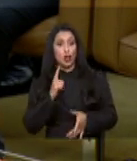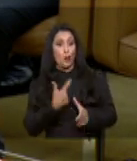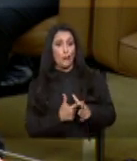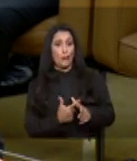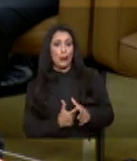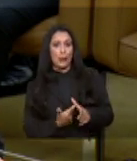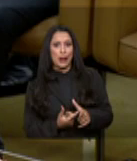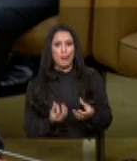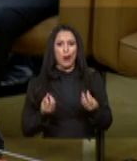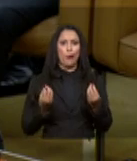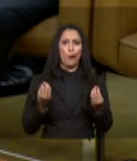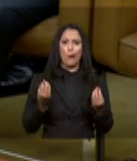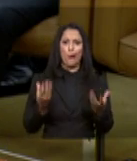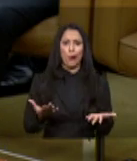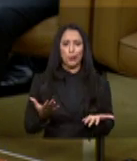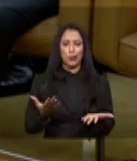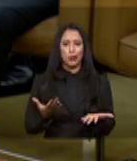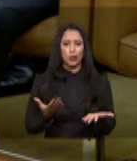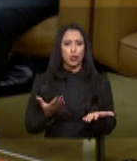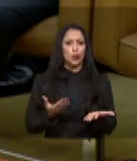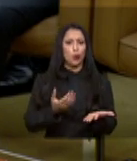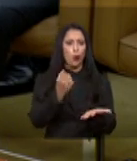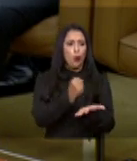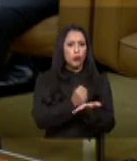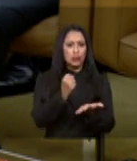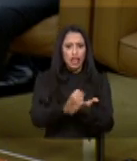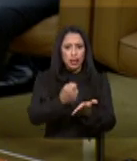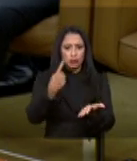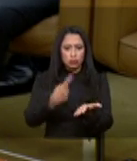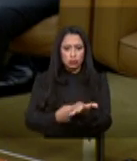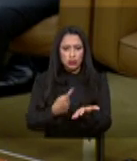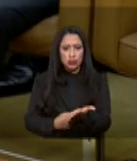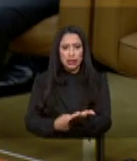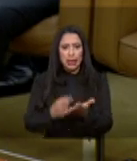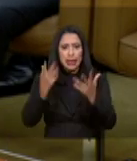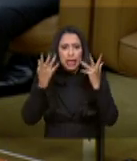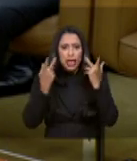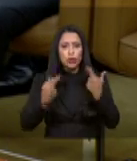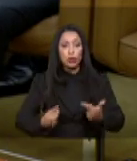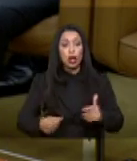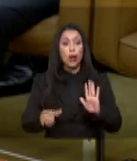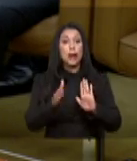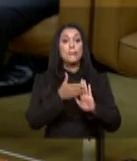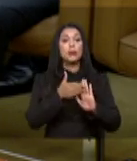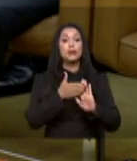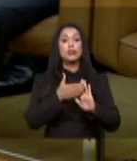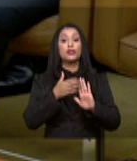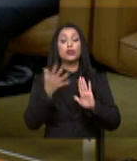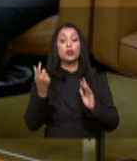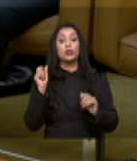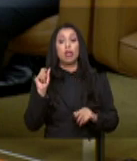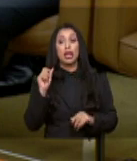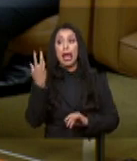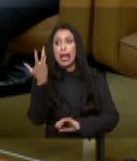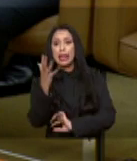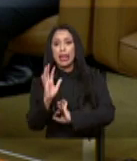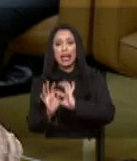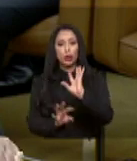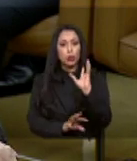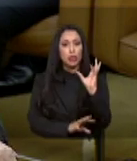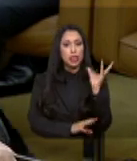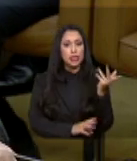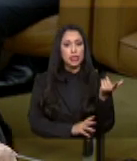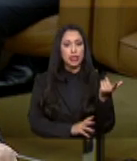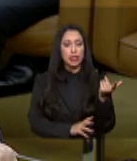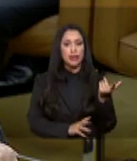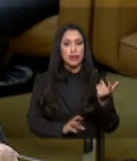que, num contrato natural, como a proposta foi, a natureza não ser